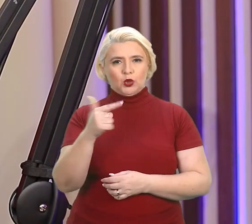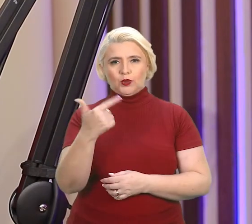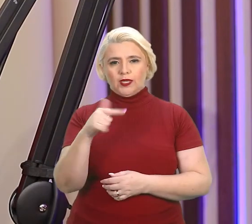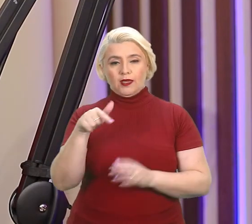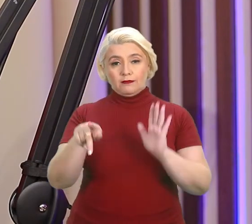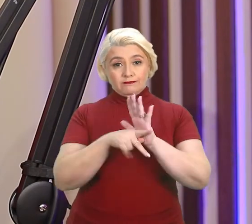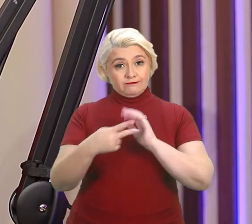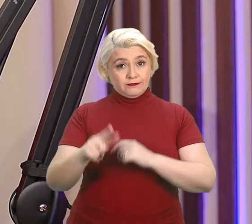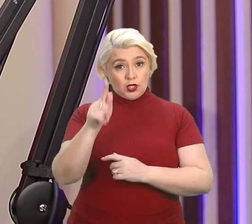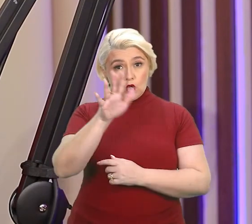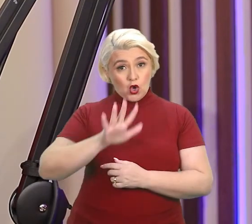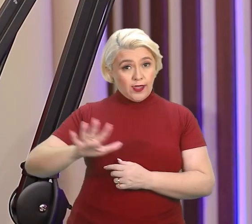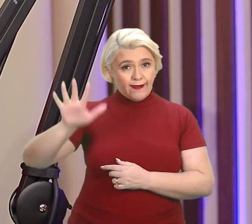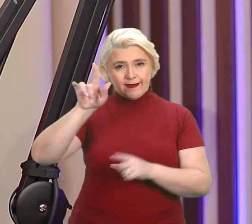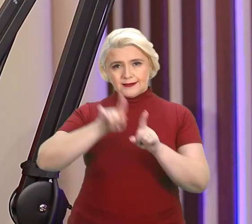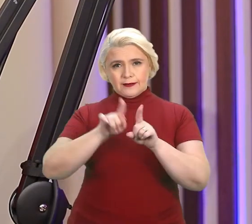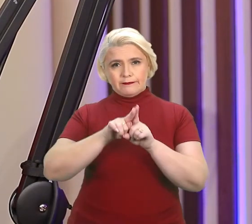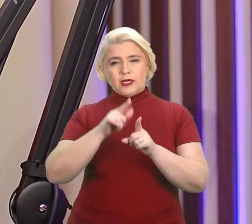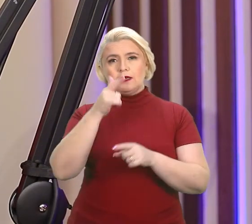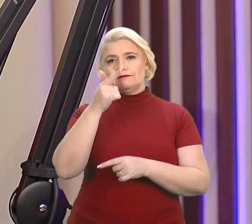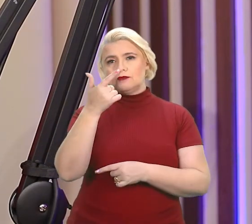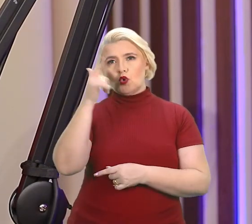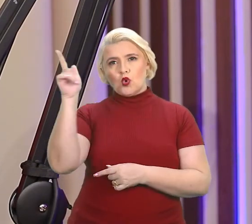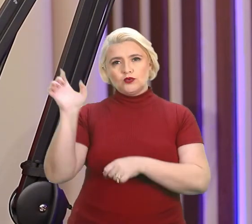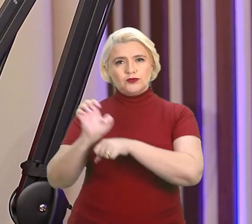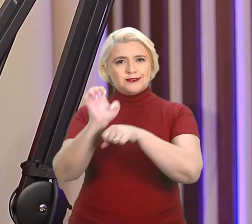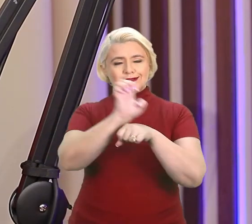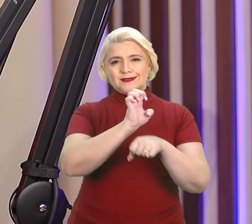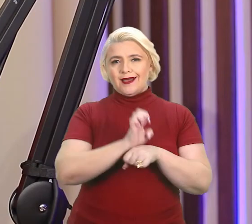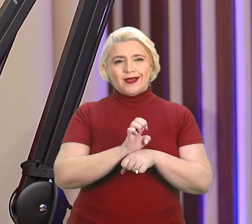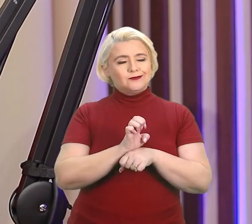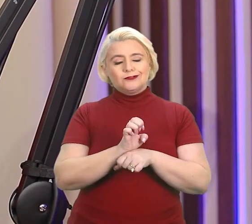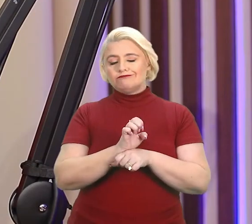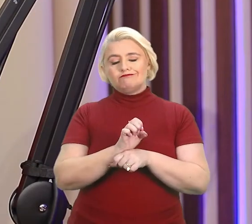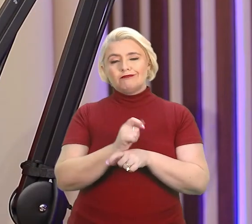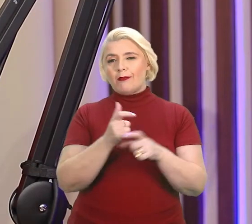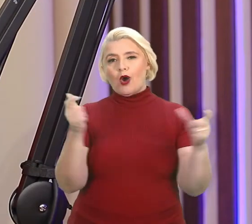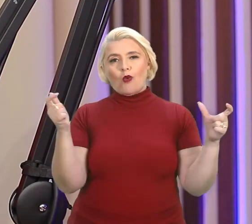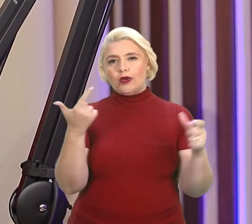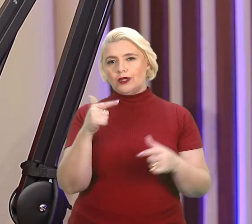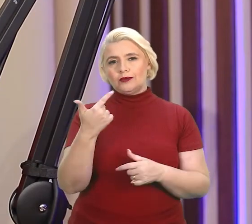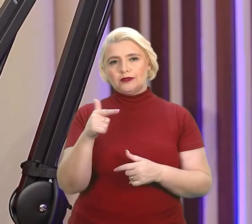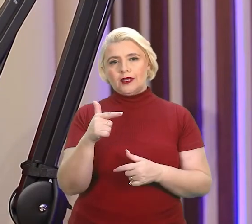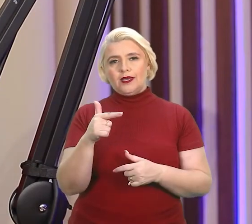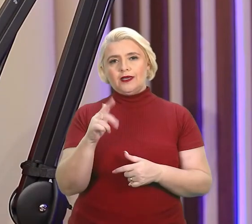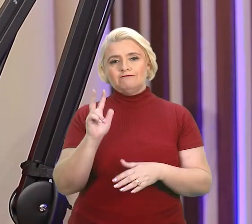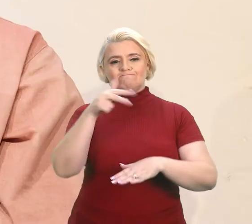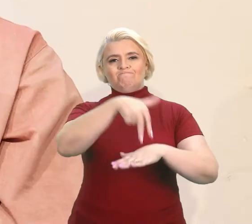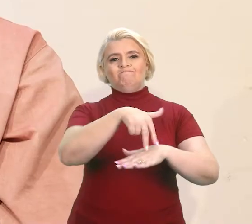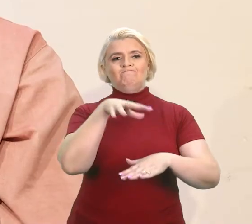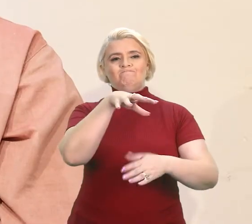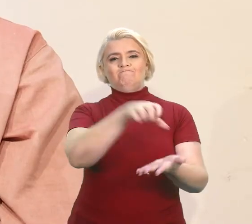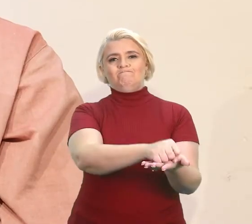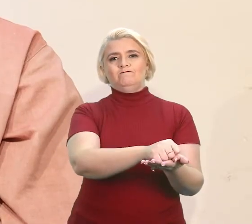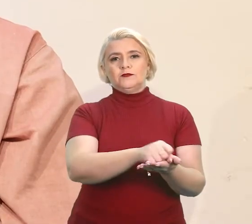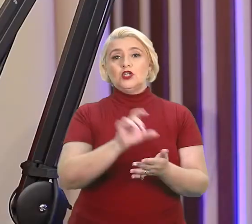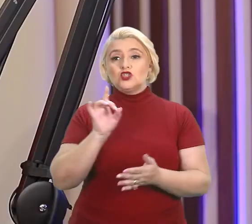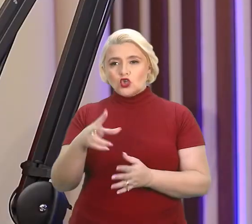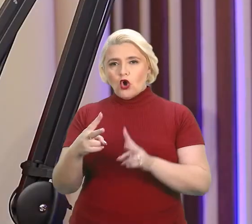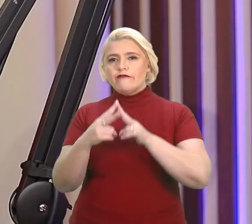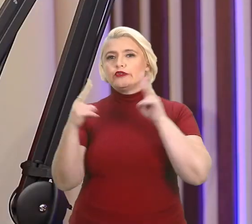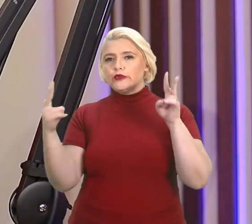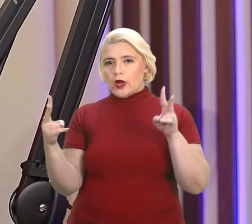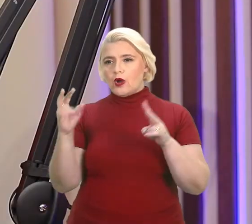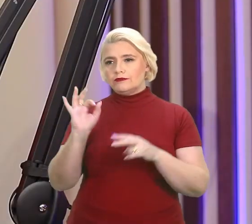em Goiás e em outros estados, a gente ainda não conseguiu ocupar esse lugar. Foi só a realidade virtual.